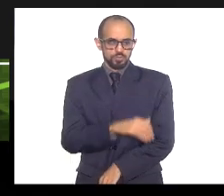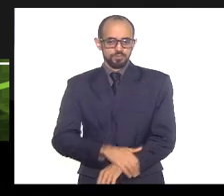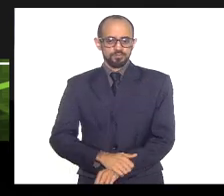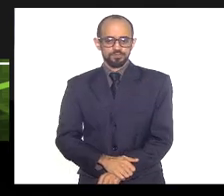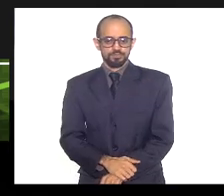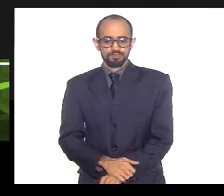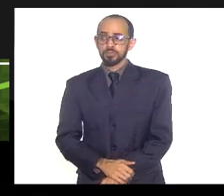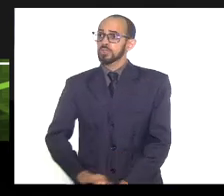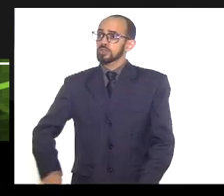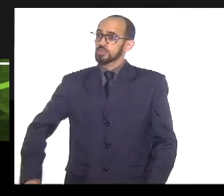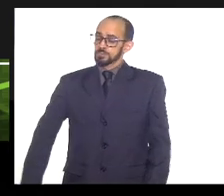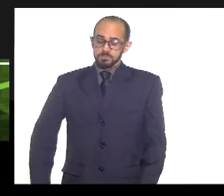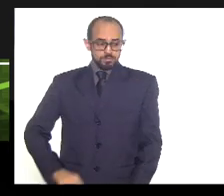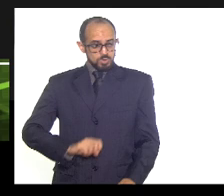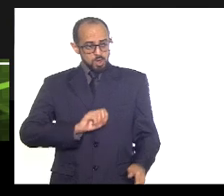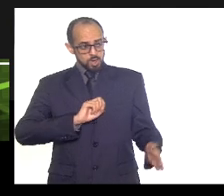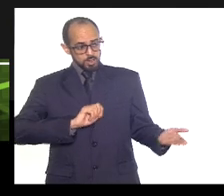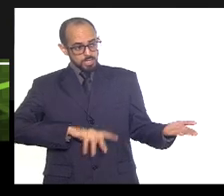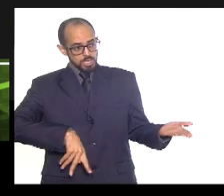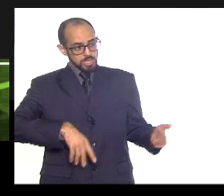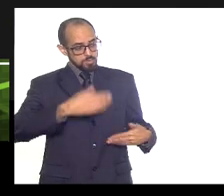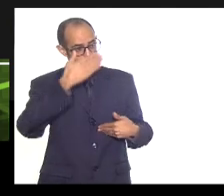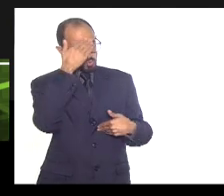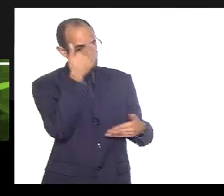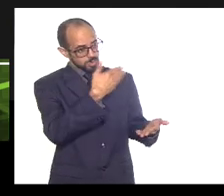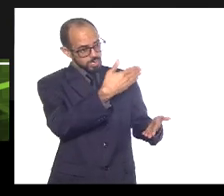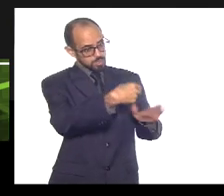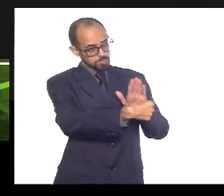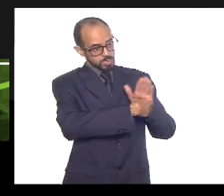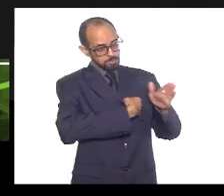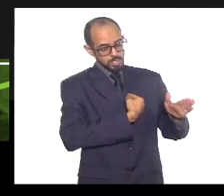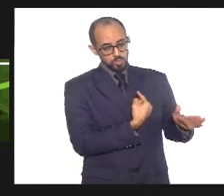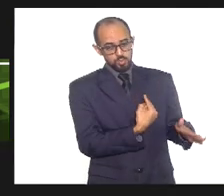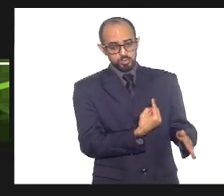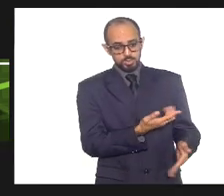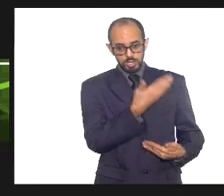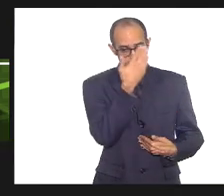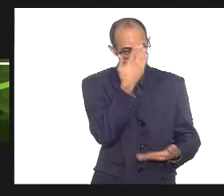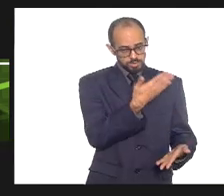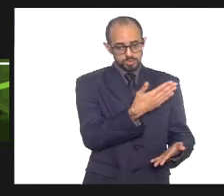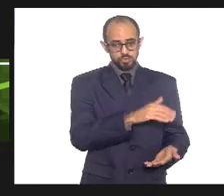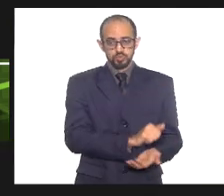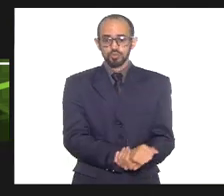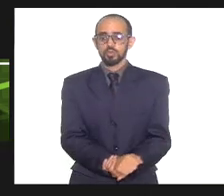Ok. Bom, obrigado pela pergunta, agradeço.